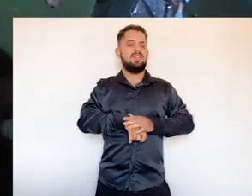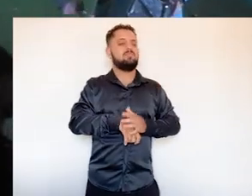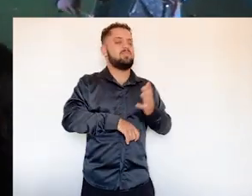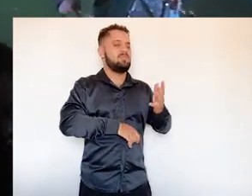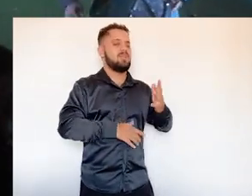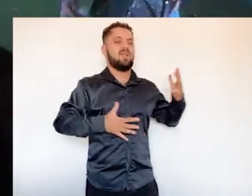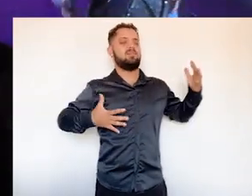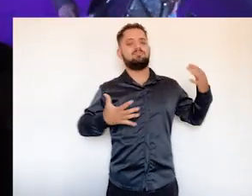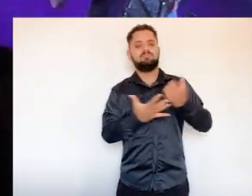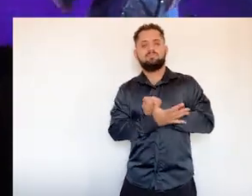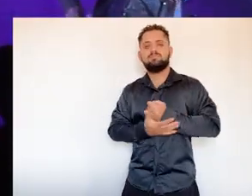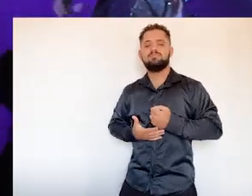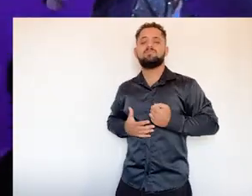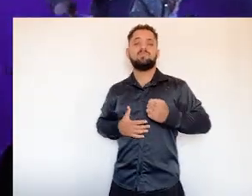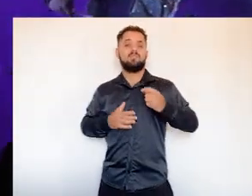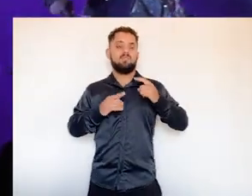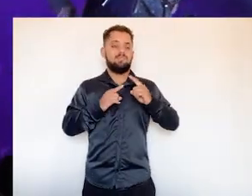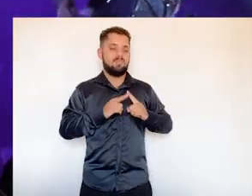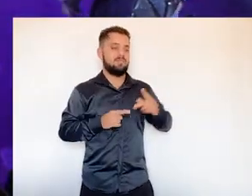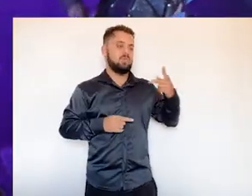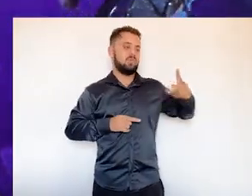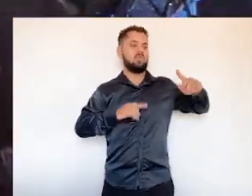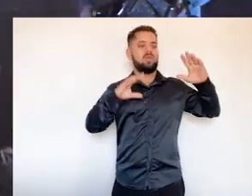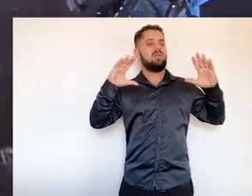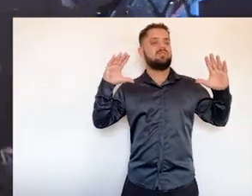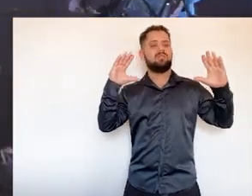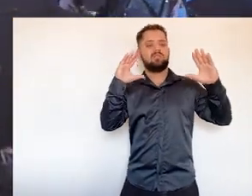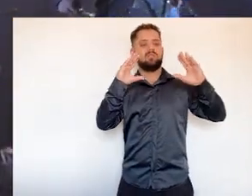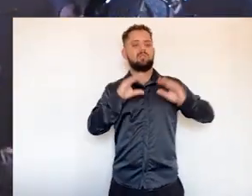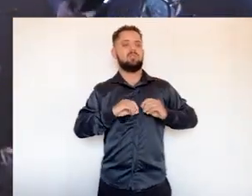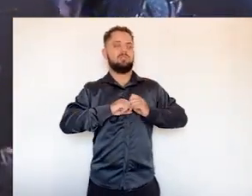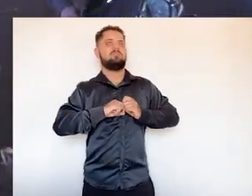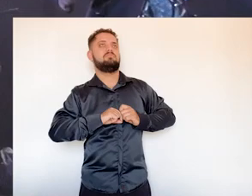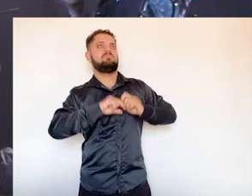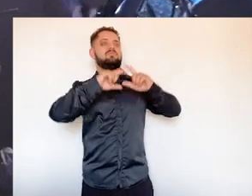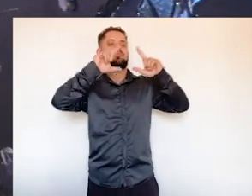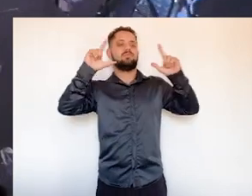fez brilhar o sol igualzinho a mim, que só respira em você.